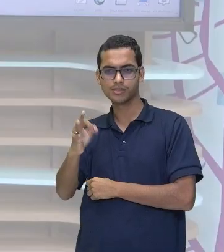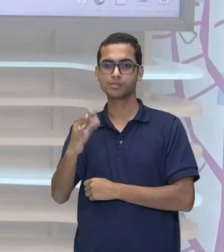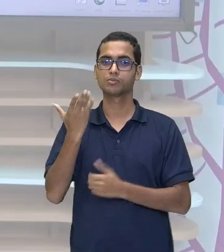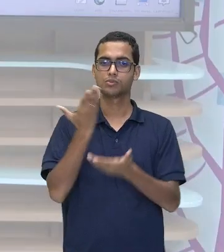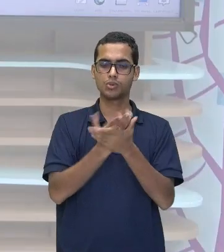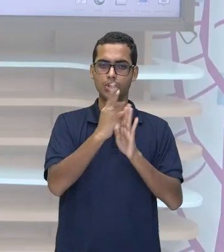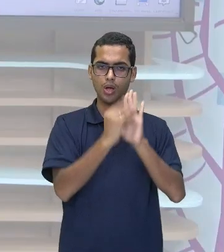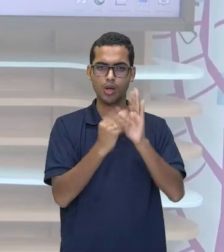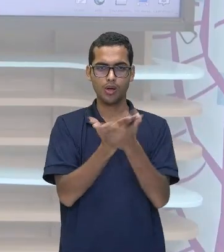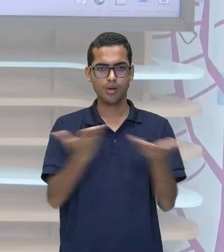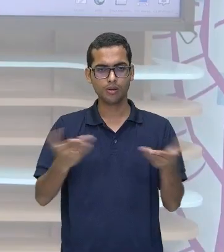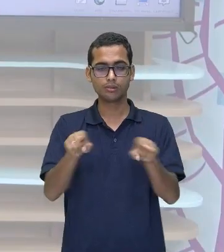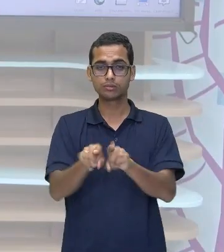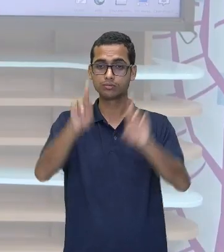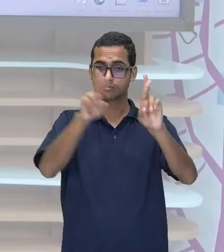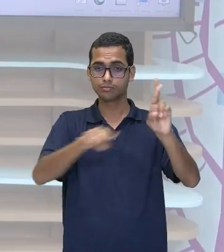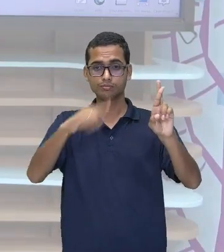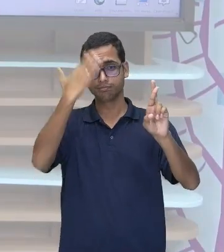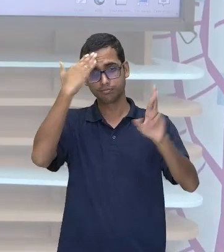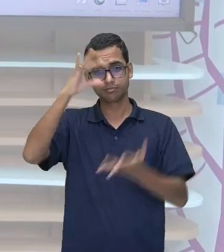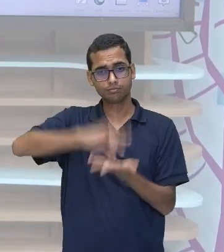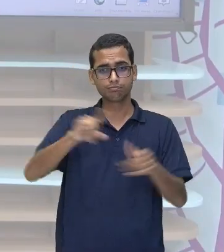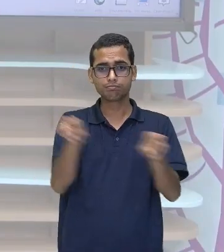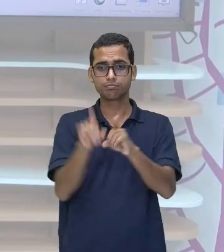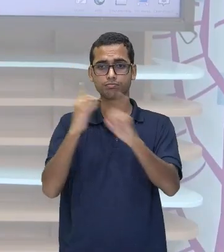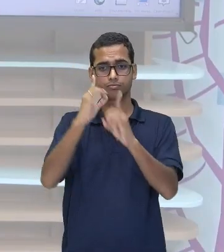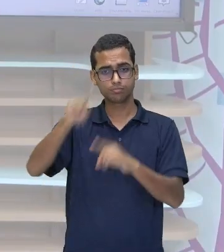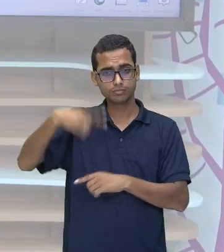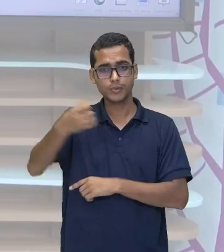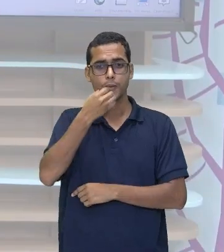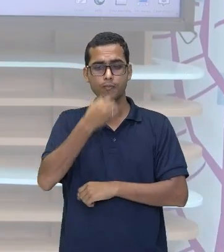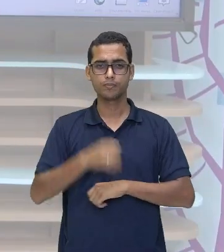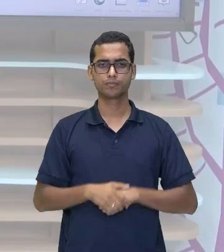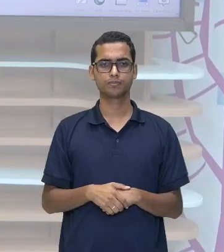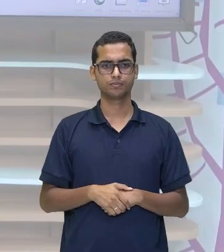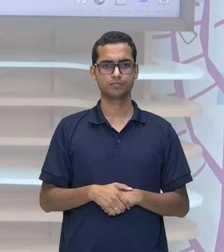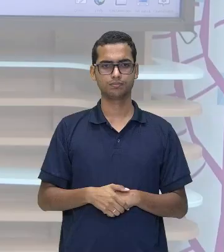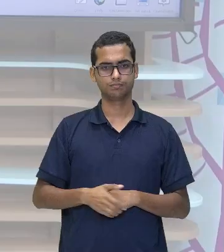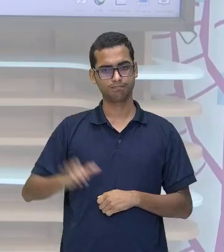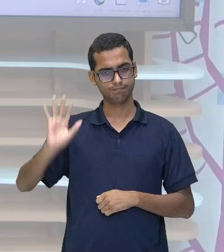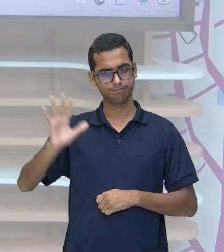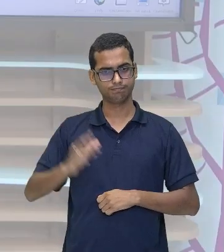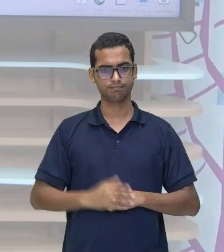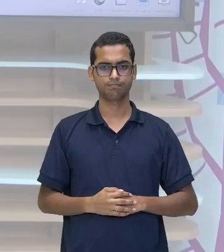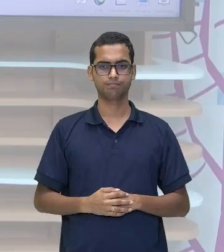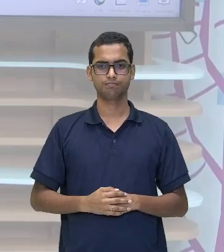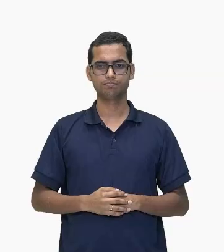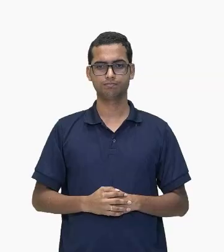o conteúdo da nossa aula, espero que vocês tenham compreendido. A gente se encontra aqui numa próxima oportunidade. Até lá!